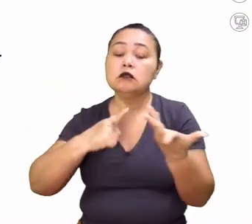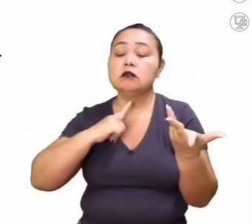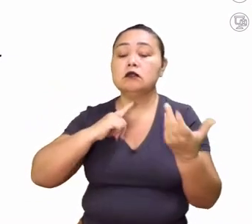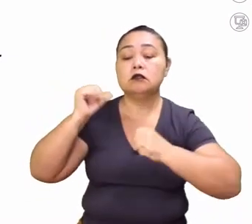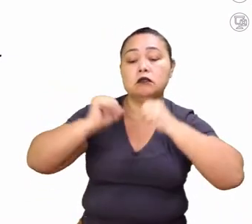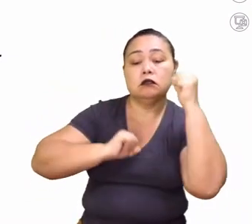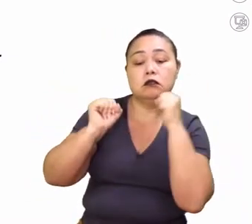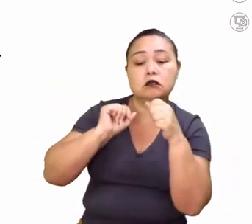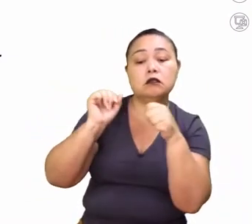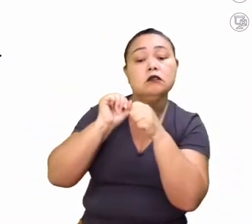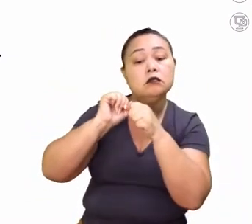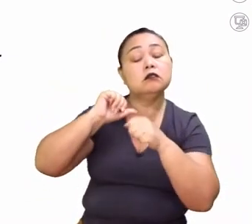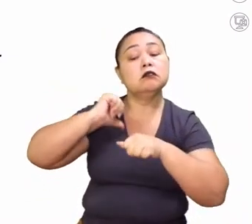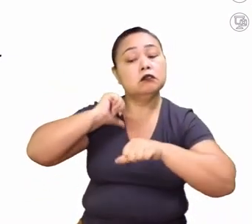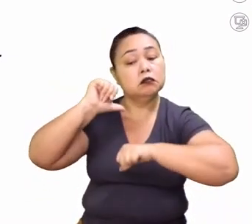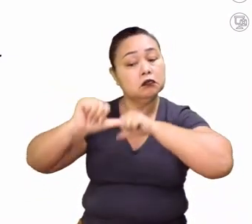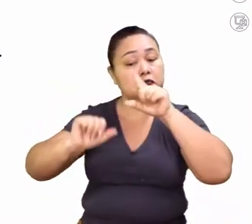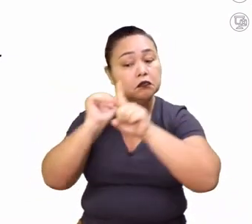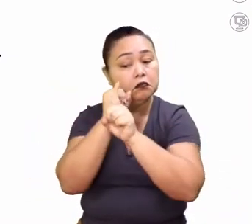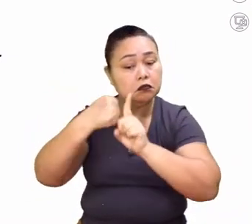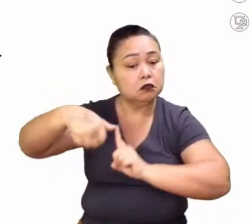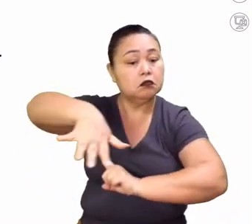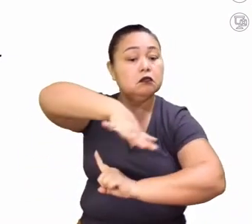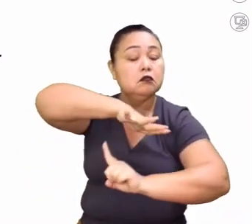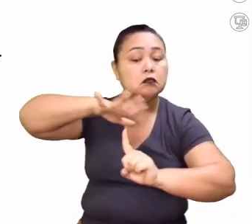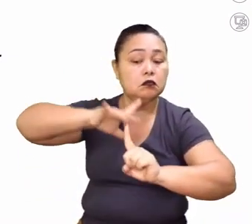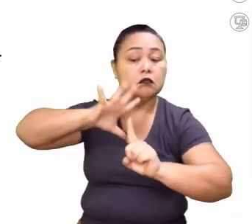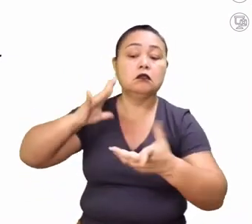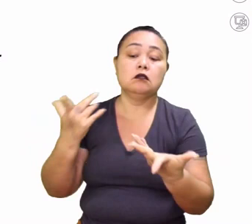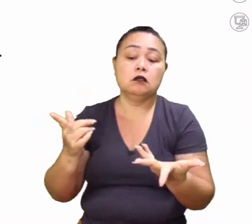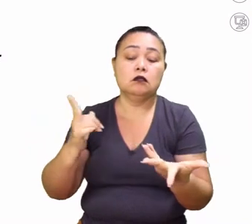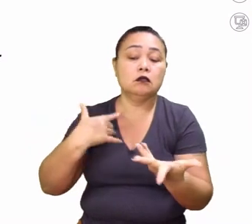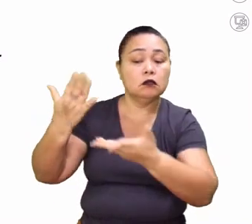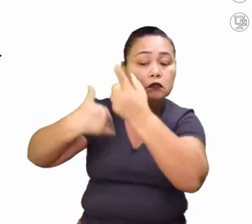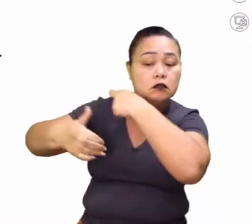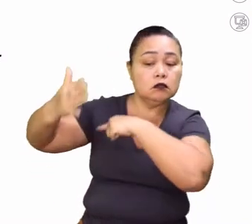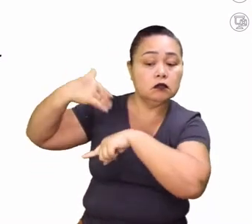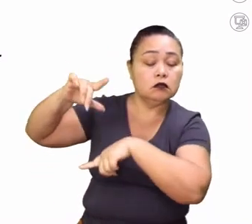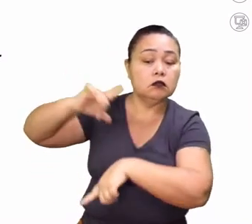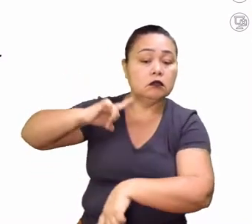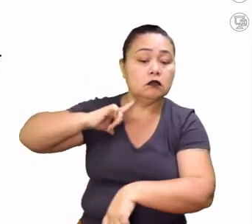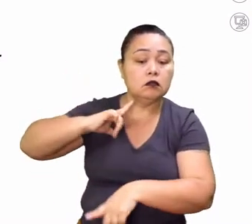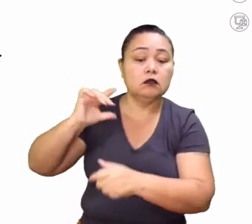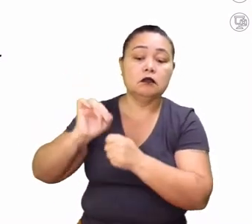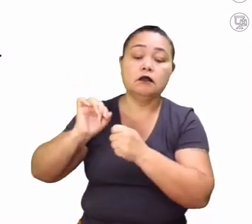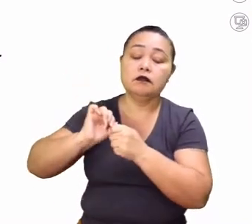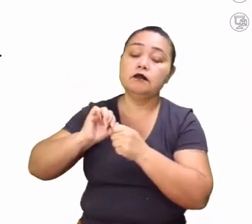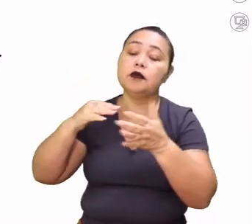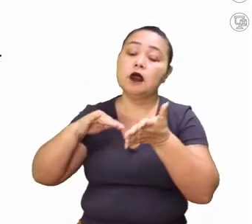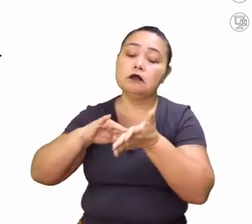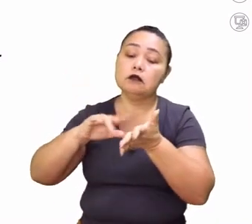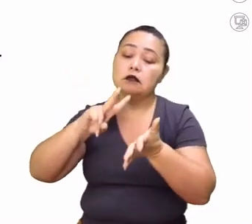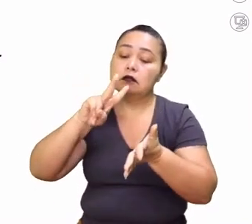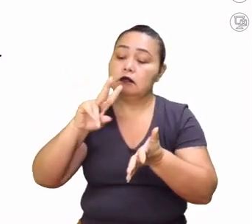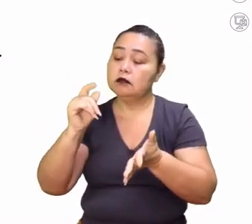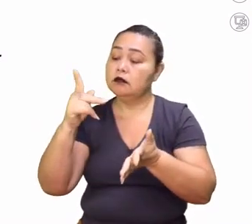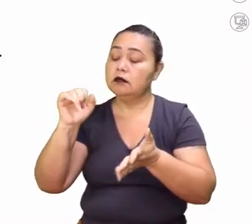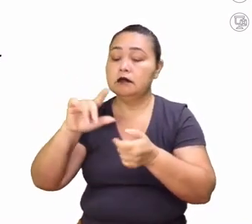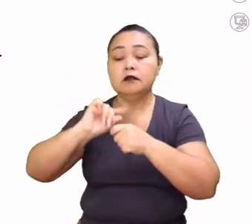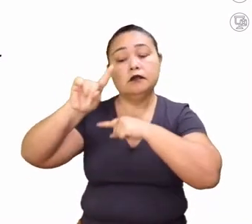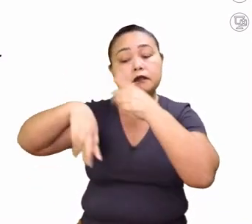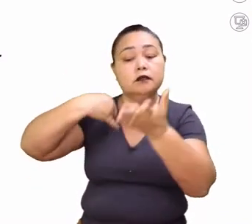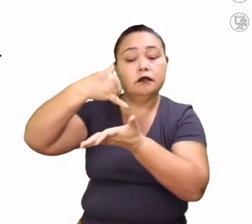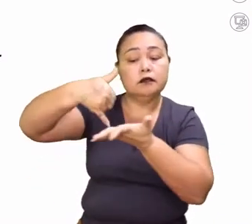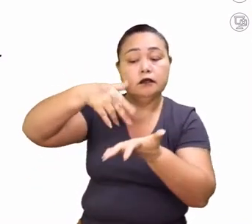grandes mudanças sociais hoje é o elétrico né então na época atrás nós tivemos o motor a vapor né depois a